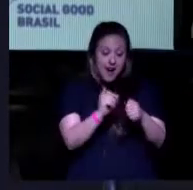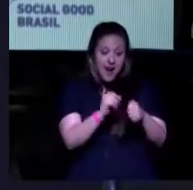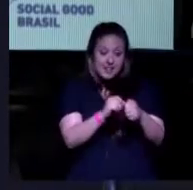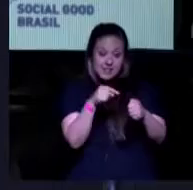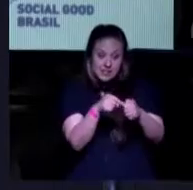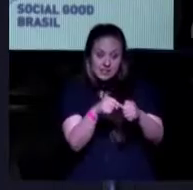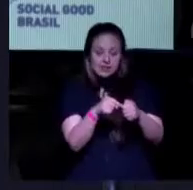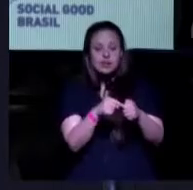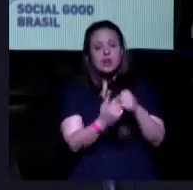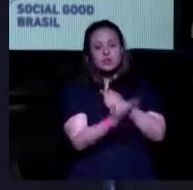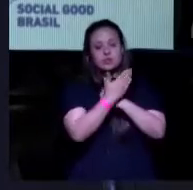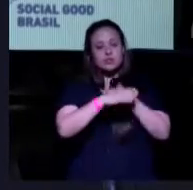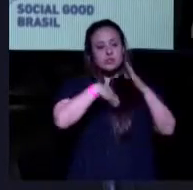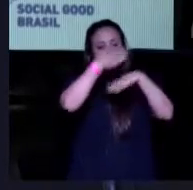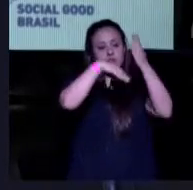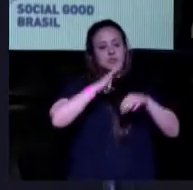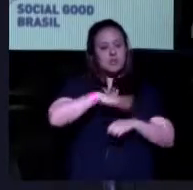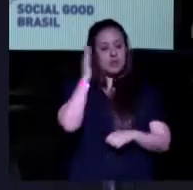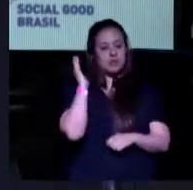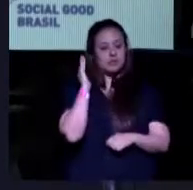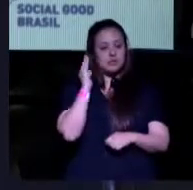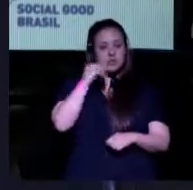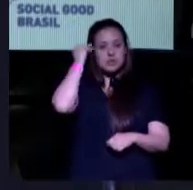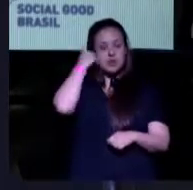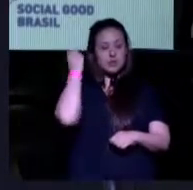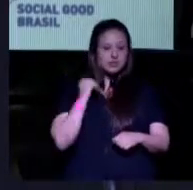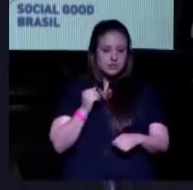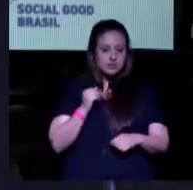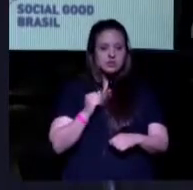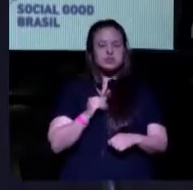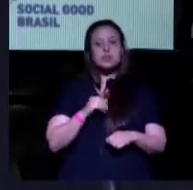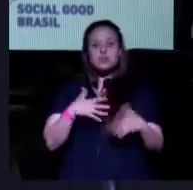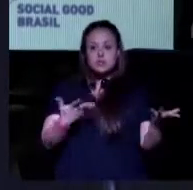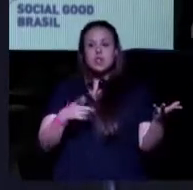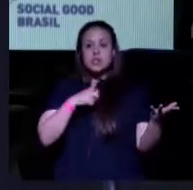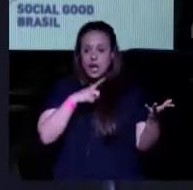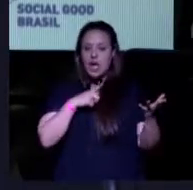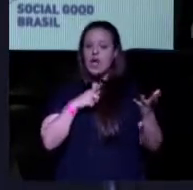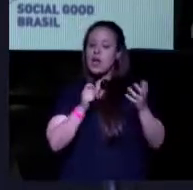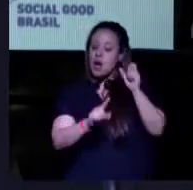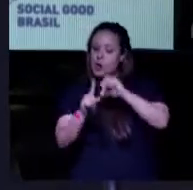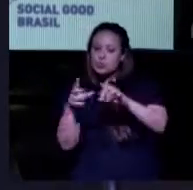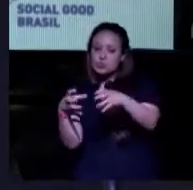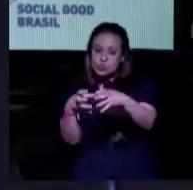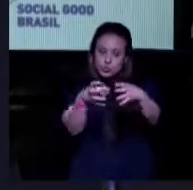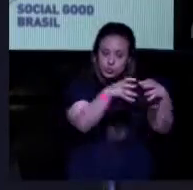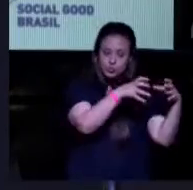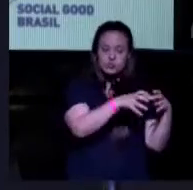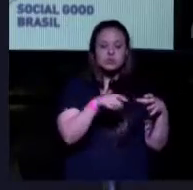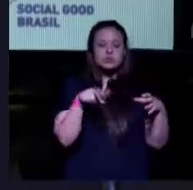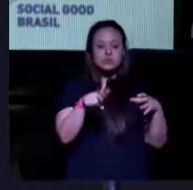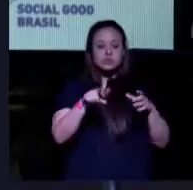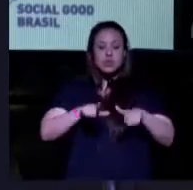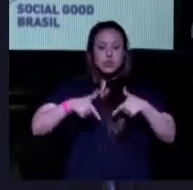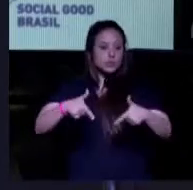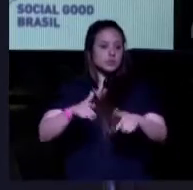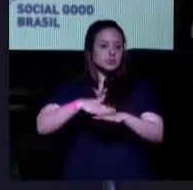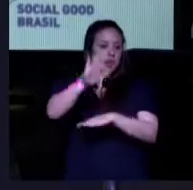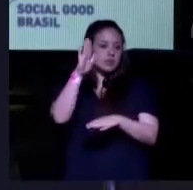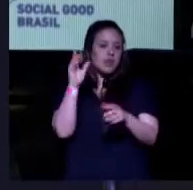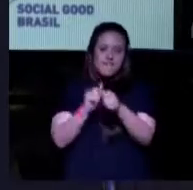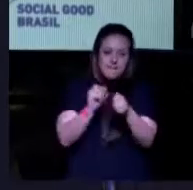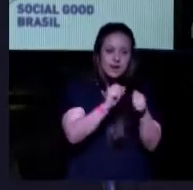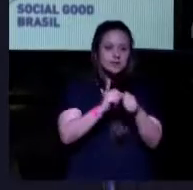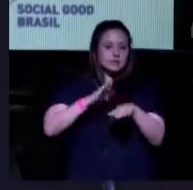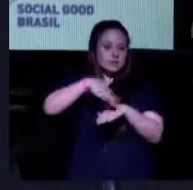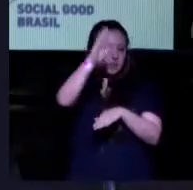organizações que que se prestam a fazer antes de qualquer tendência ou antes de qualquer